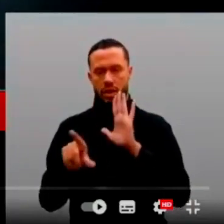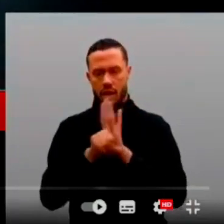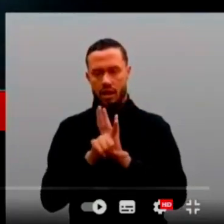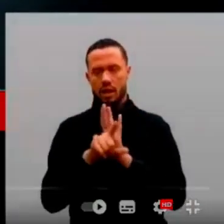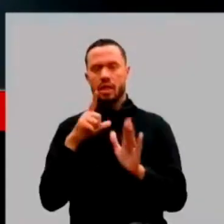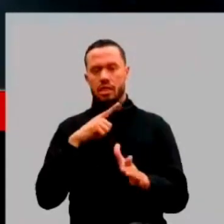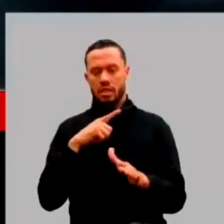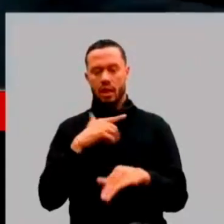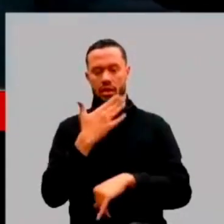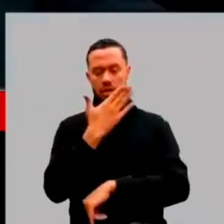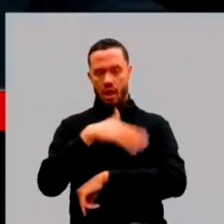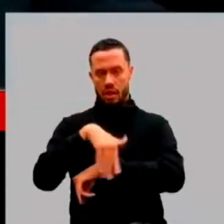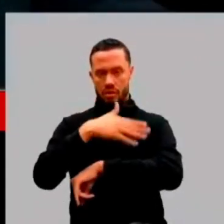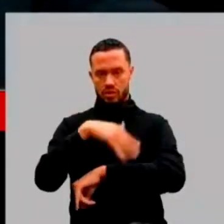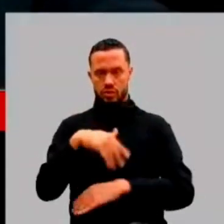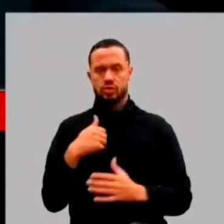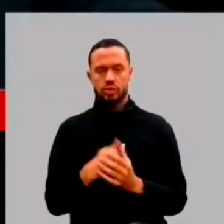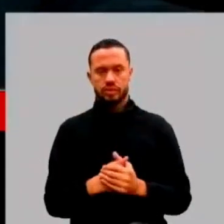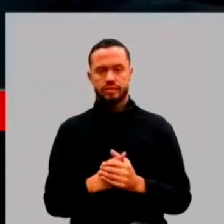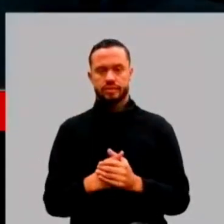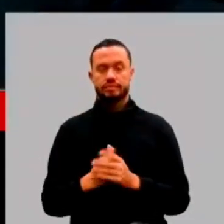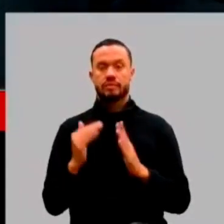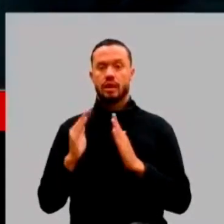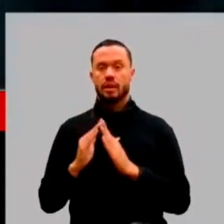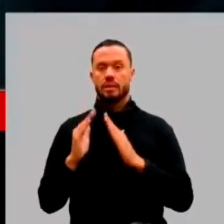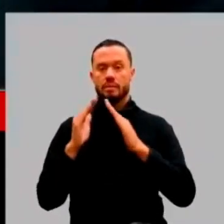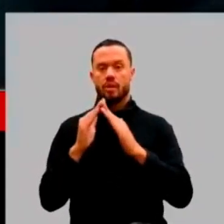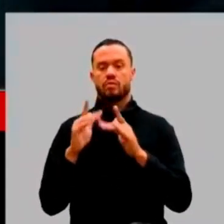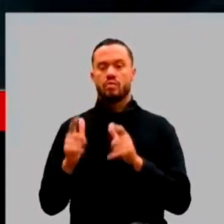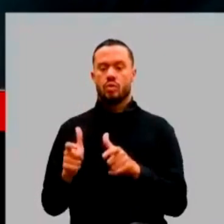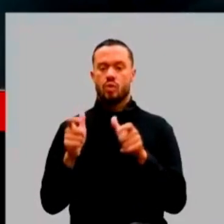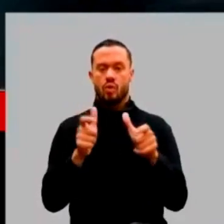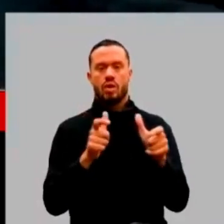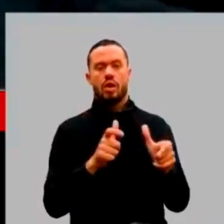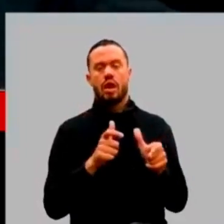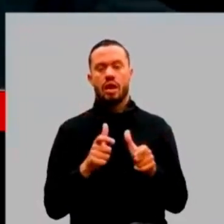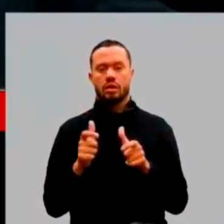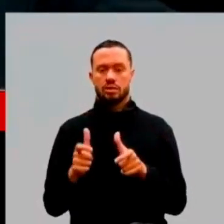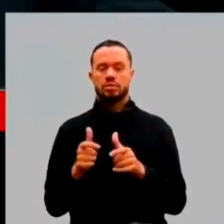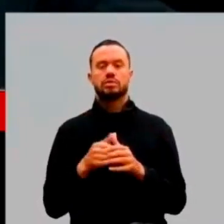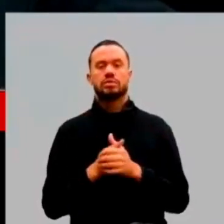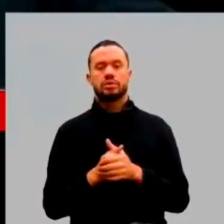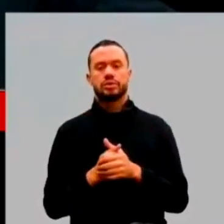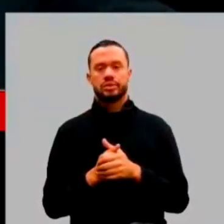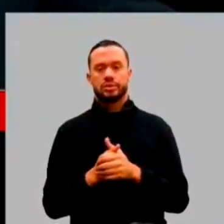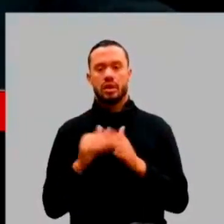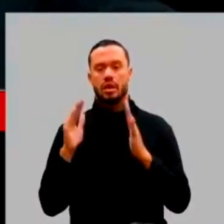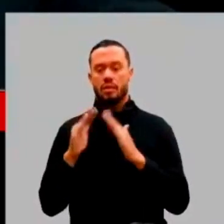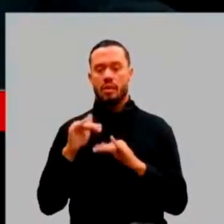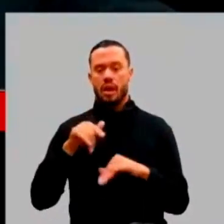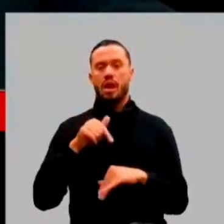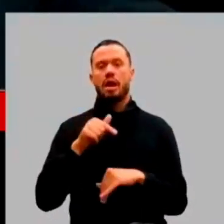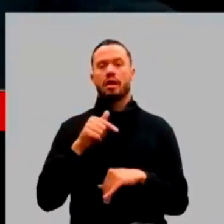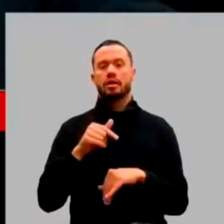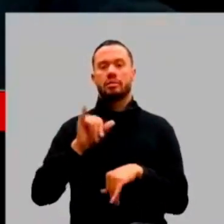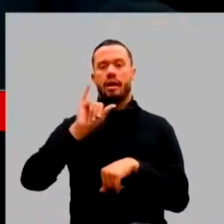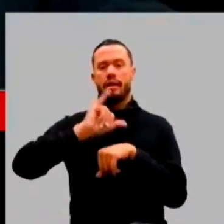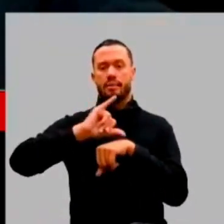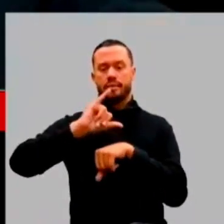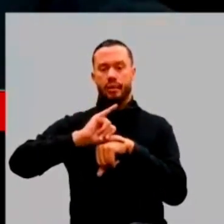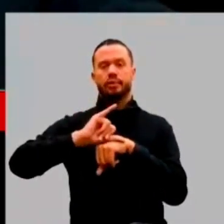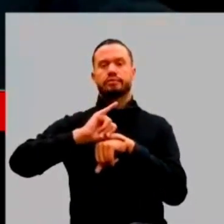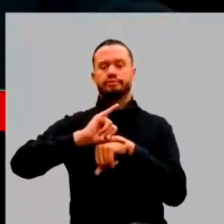imóveis São imóveis de localização de grande especulação imobiliária na capital São móveis